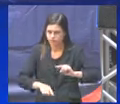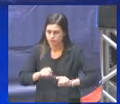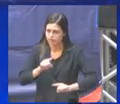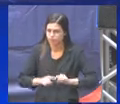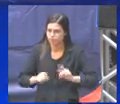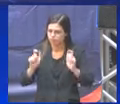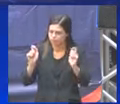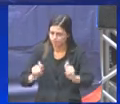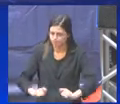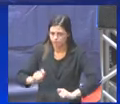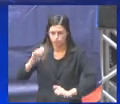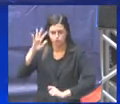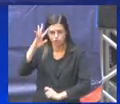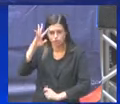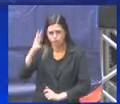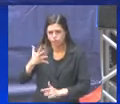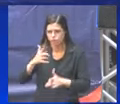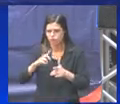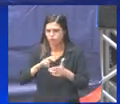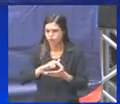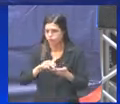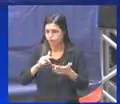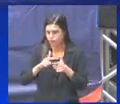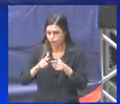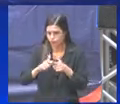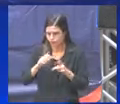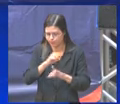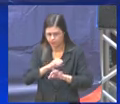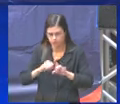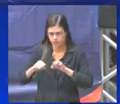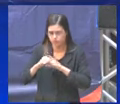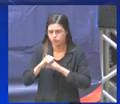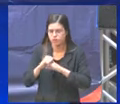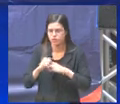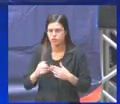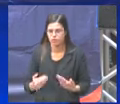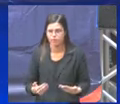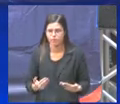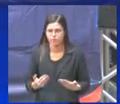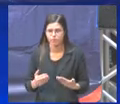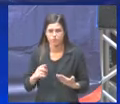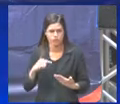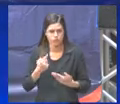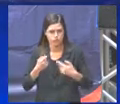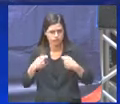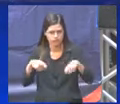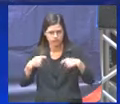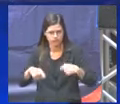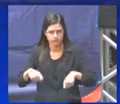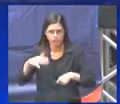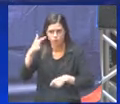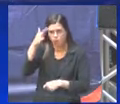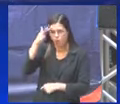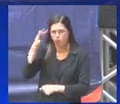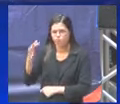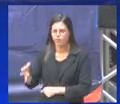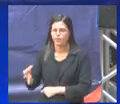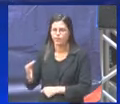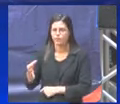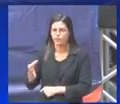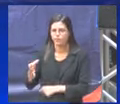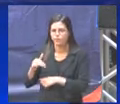resolver inúmeros problemas sociais. E a gente precisa compreender um pouco